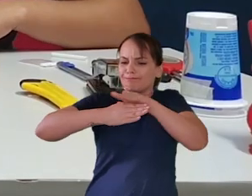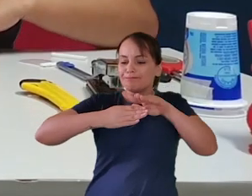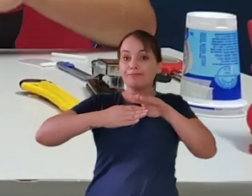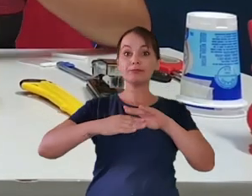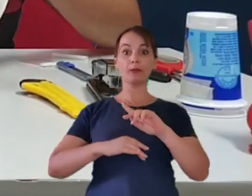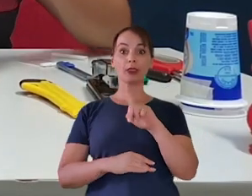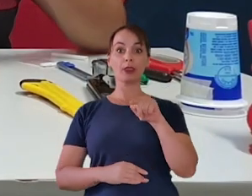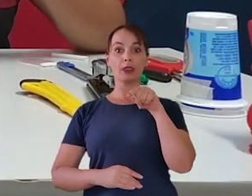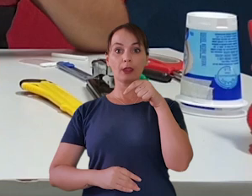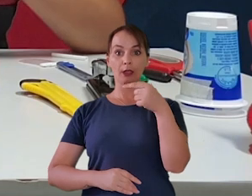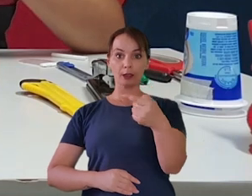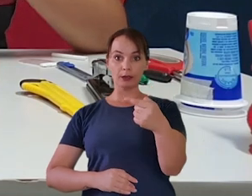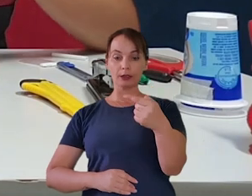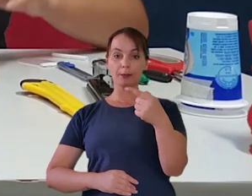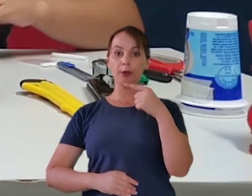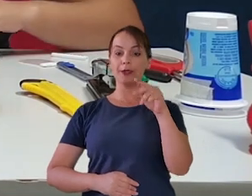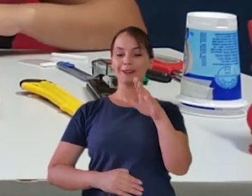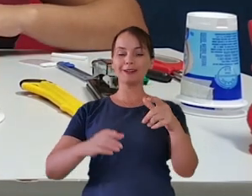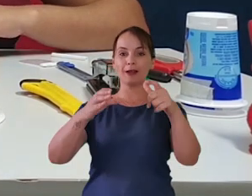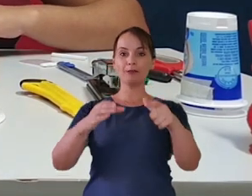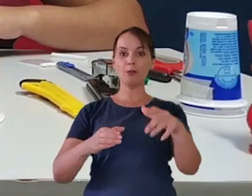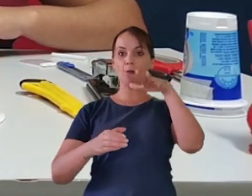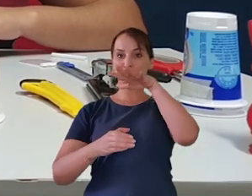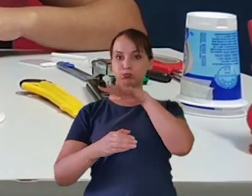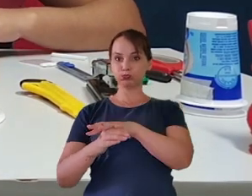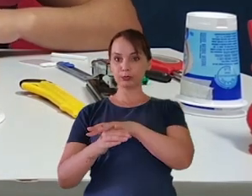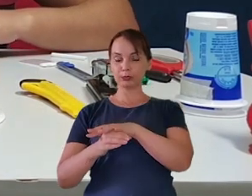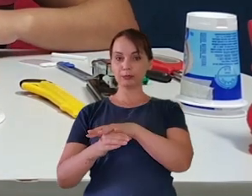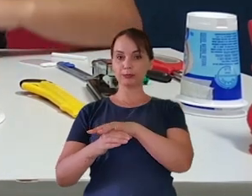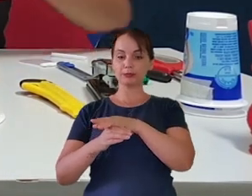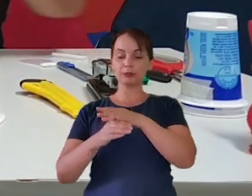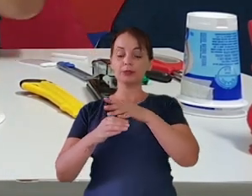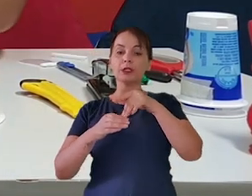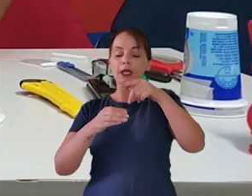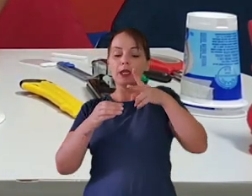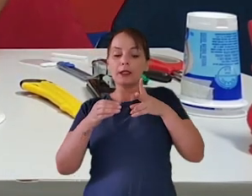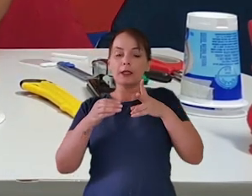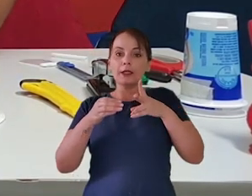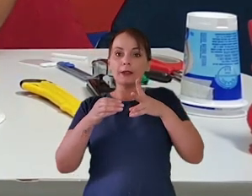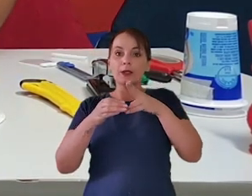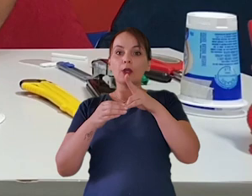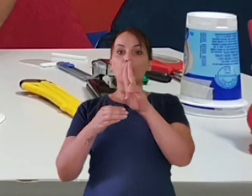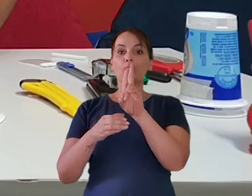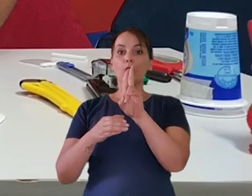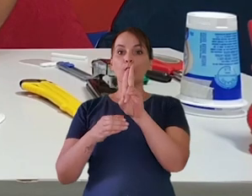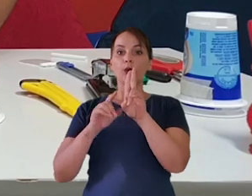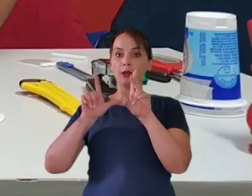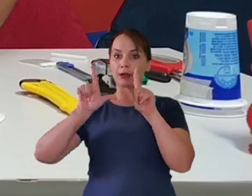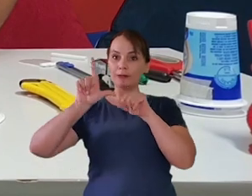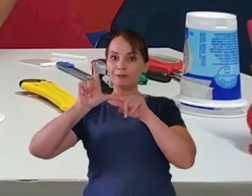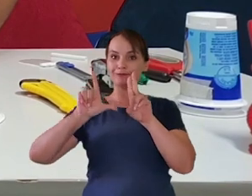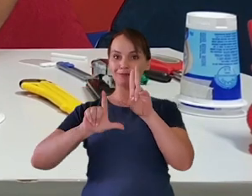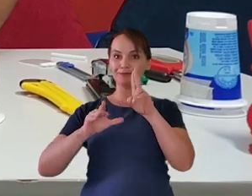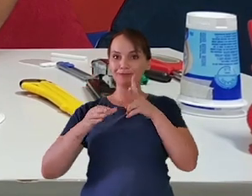Depois, vamos pegar a nossa tampa, vamos cortar no formato da letra U. Nesse